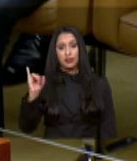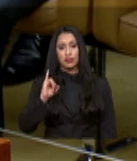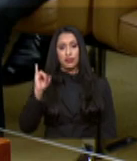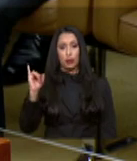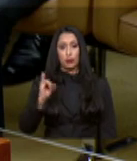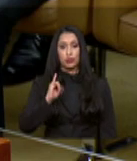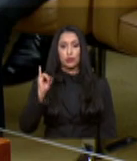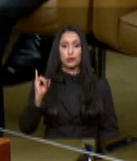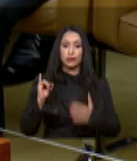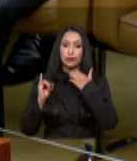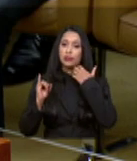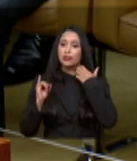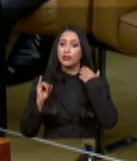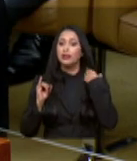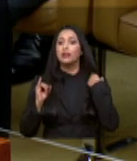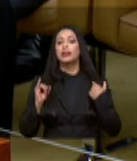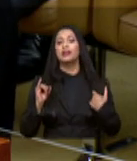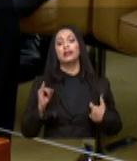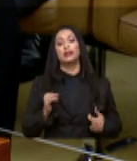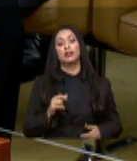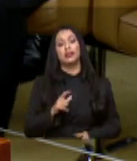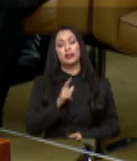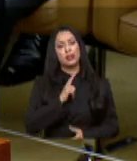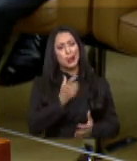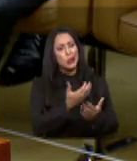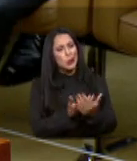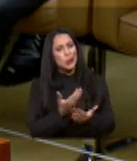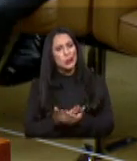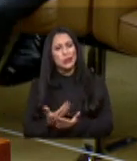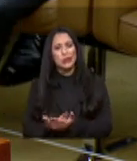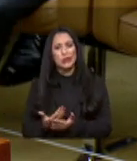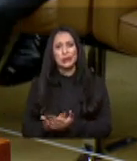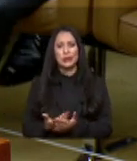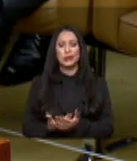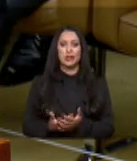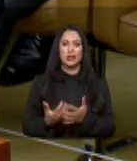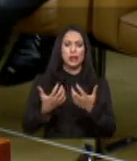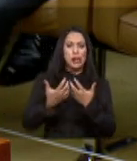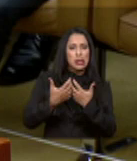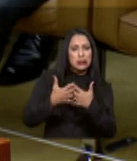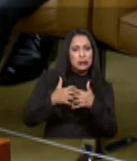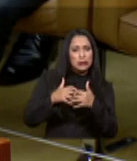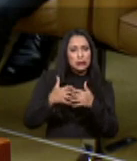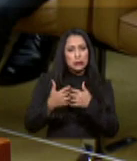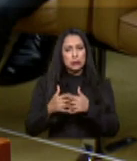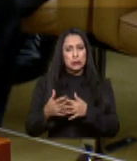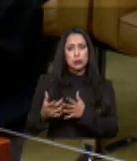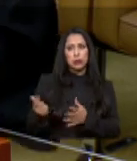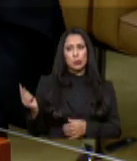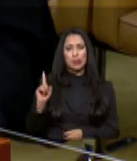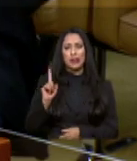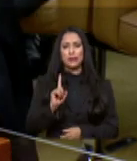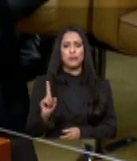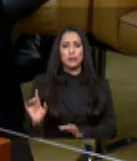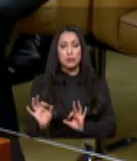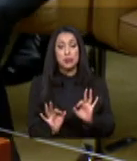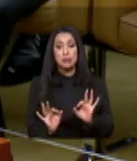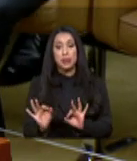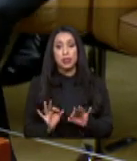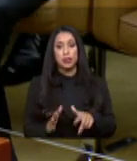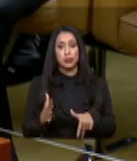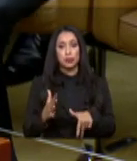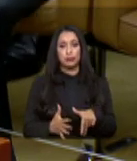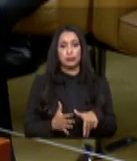importa trazer aqui, é que, aprofundando os estudos para poder estar aqui diante de vossas excelências e me preparando para a sustentação